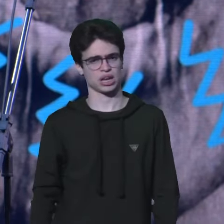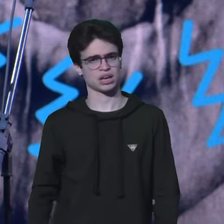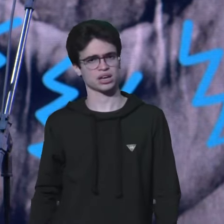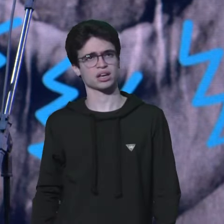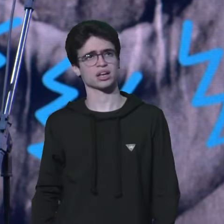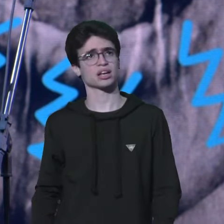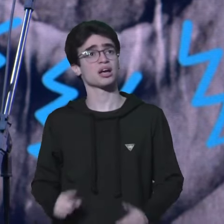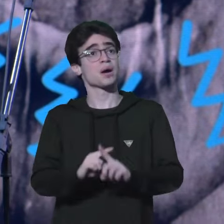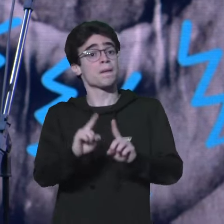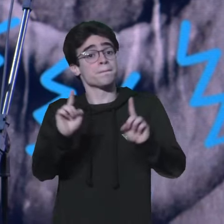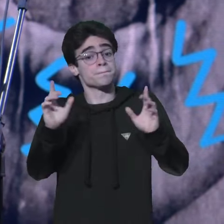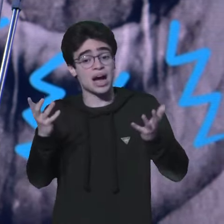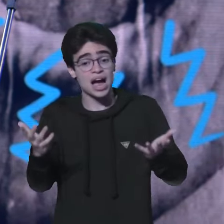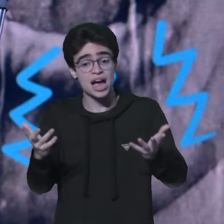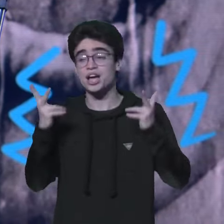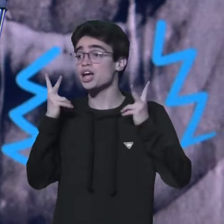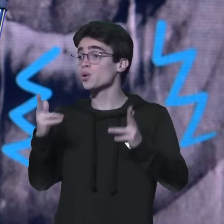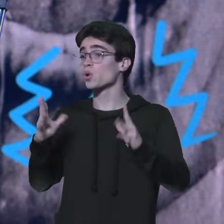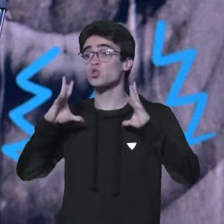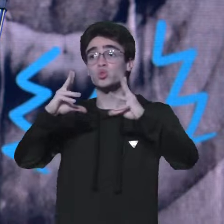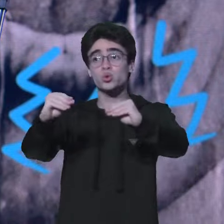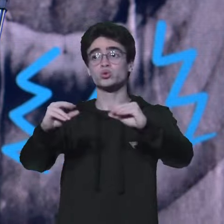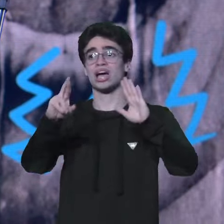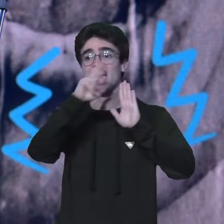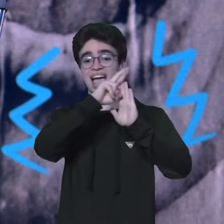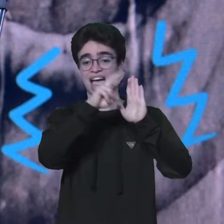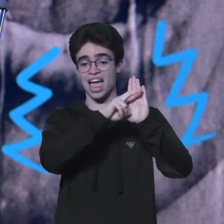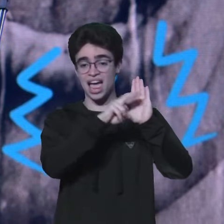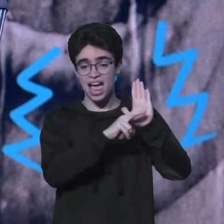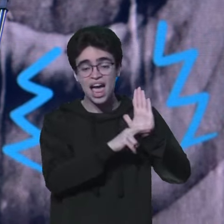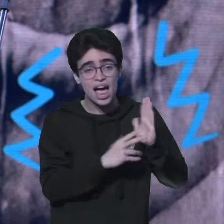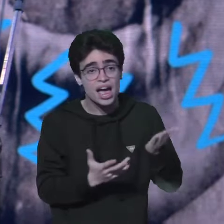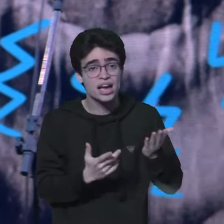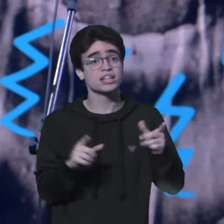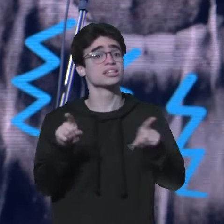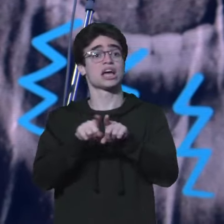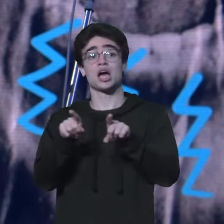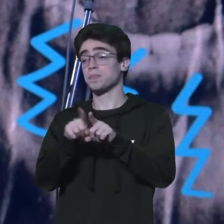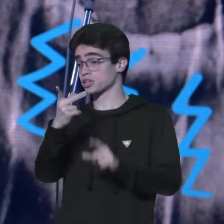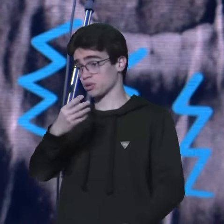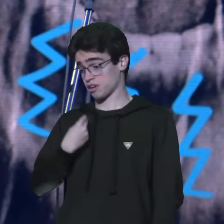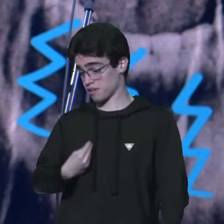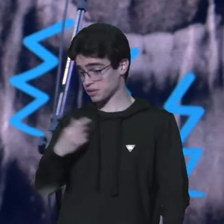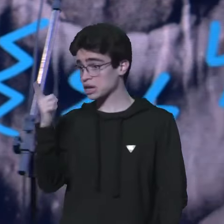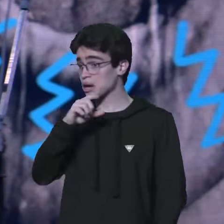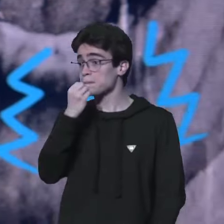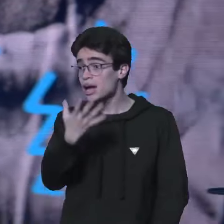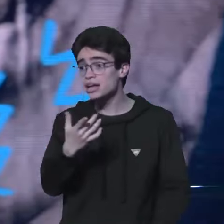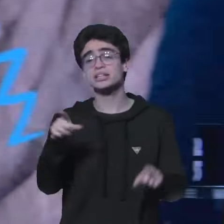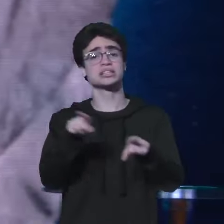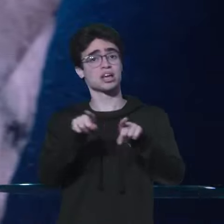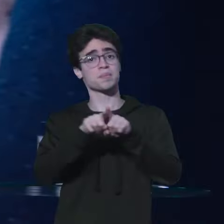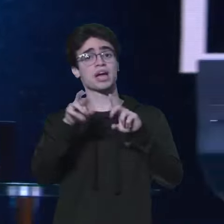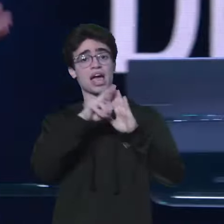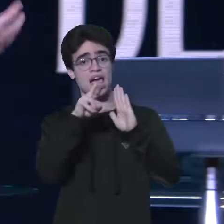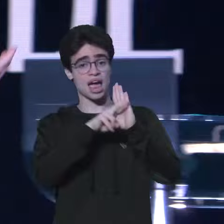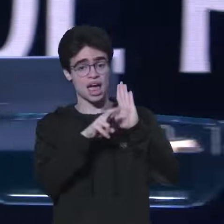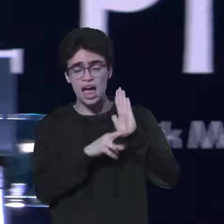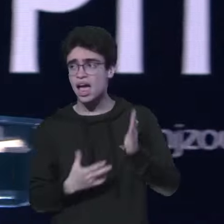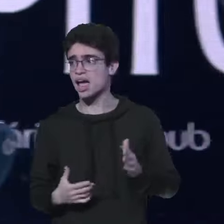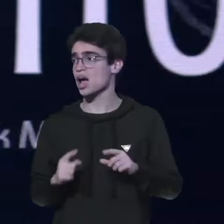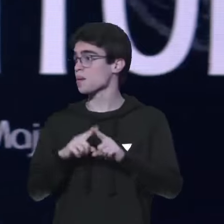Só que assim como qualquer coisa tem regras para você ir bem na vida. E quando eu viro as costas